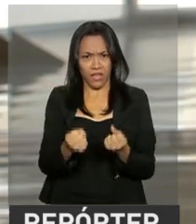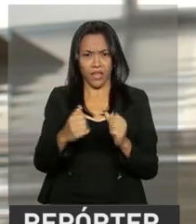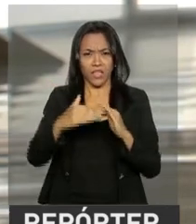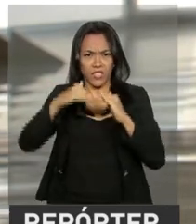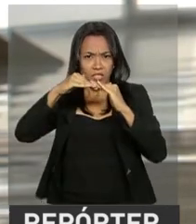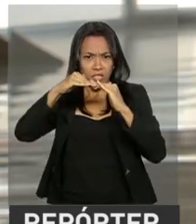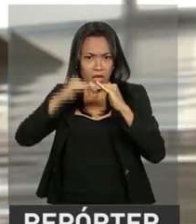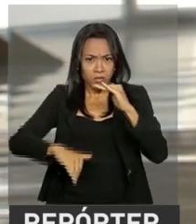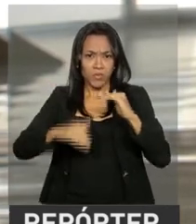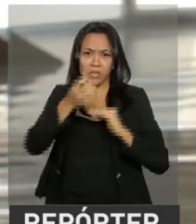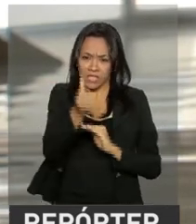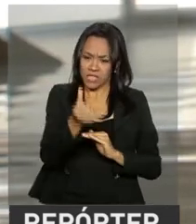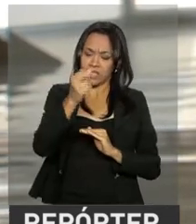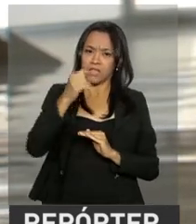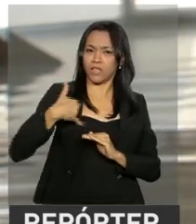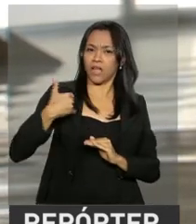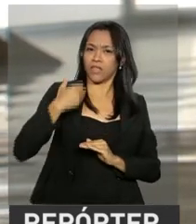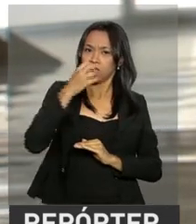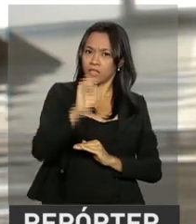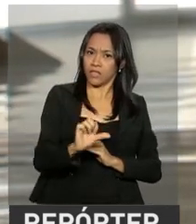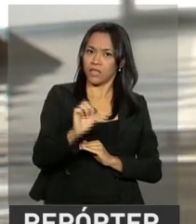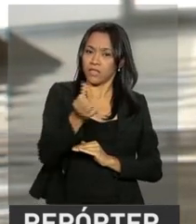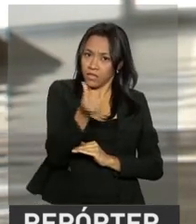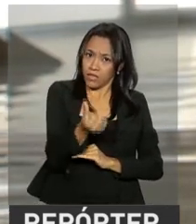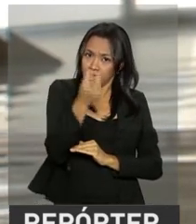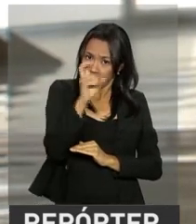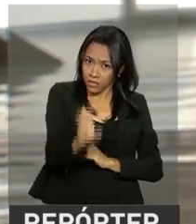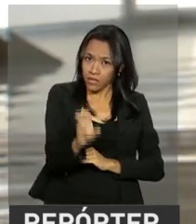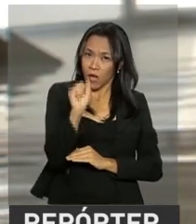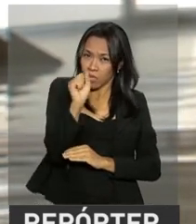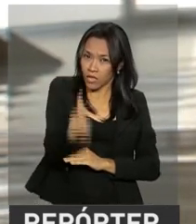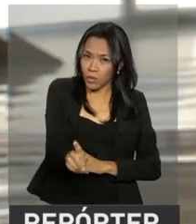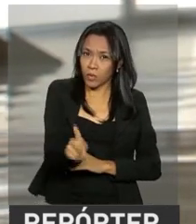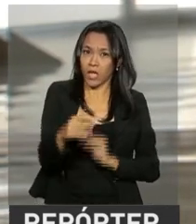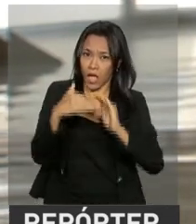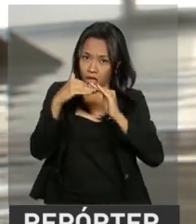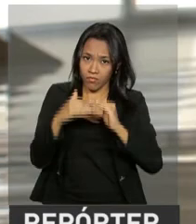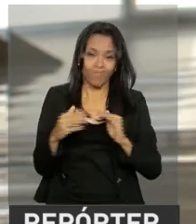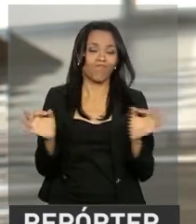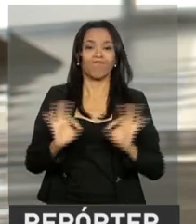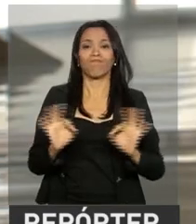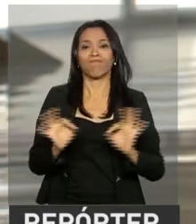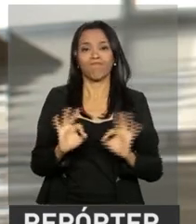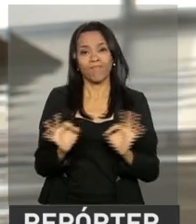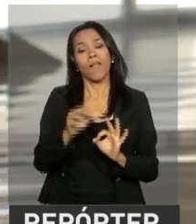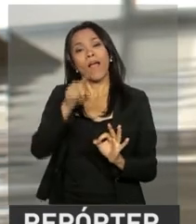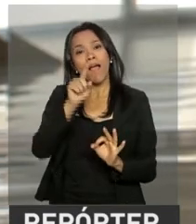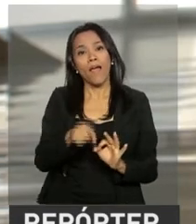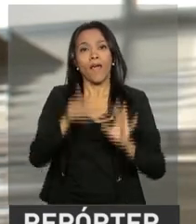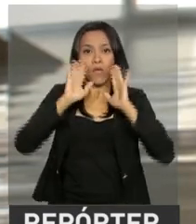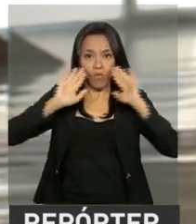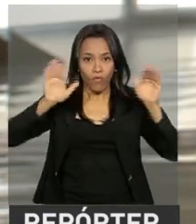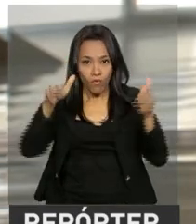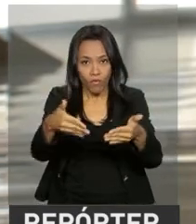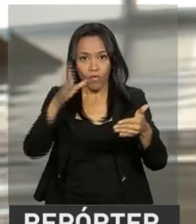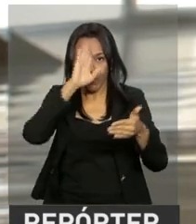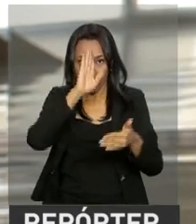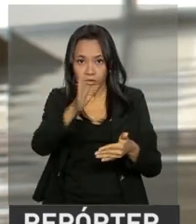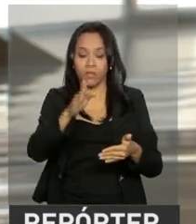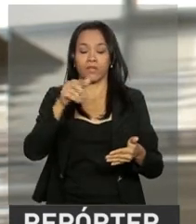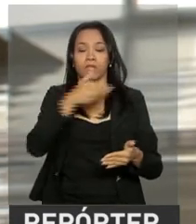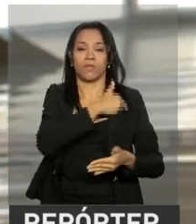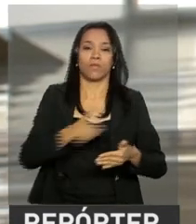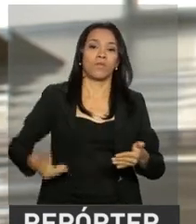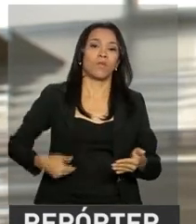mínima de 65 anos para aposentadoria esse ponto é considerado central pelo governo para garantir